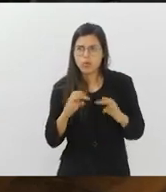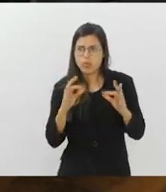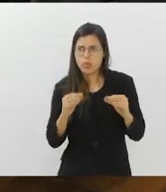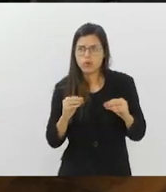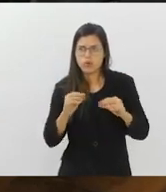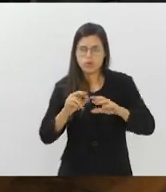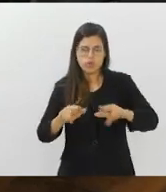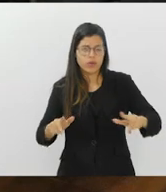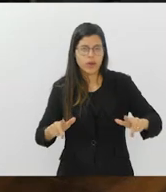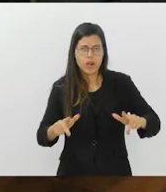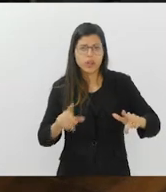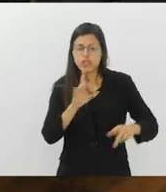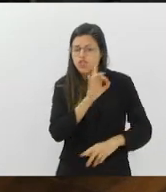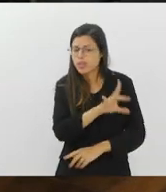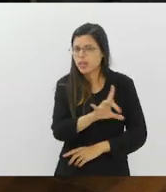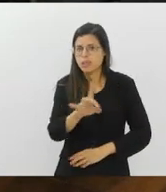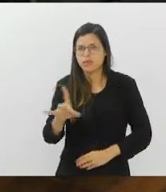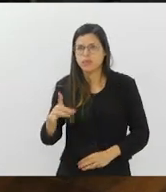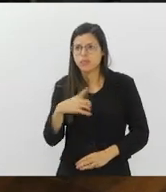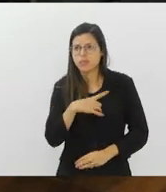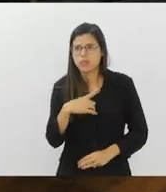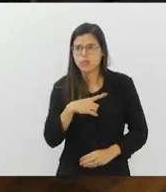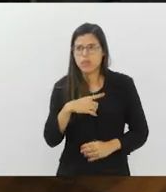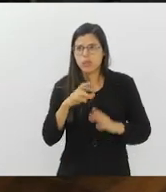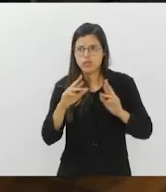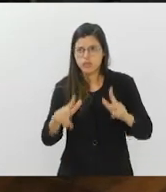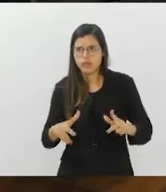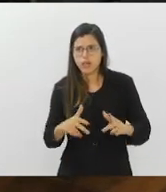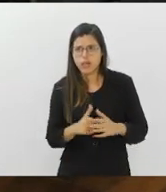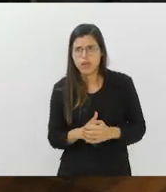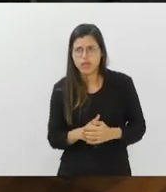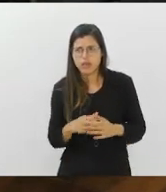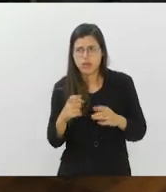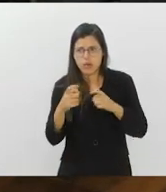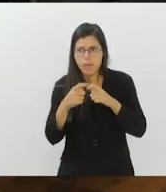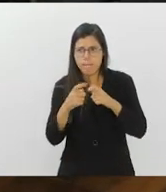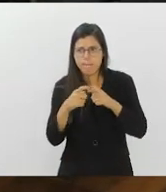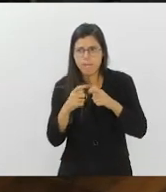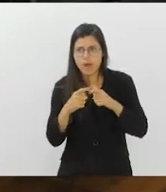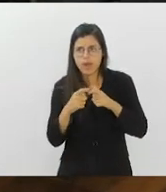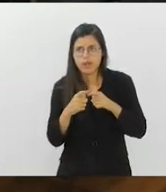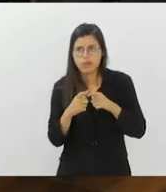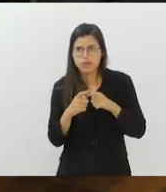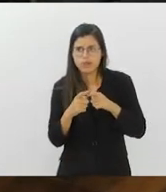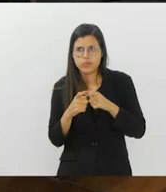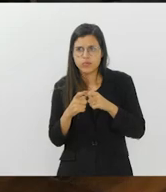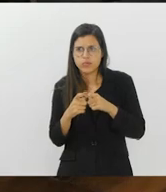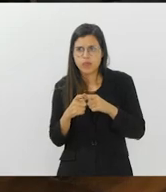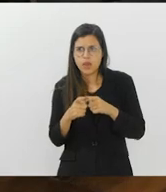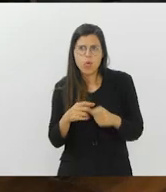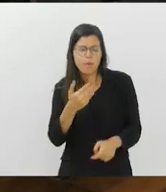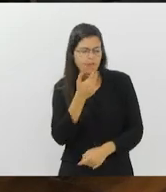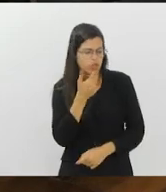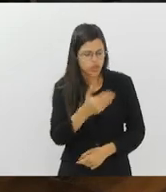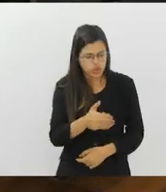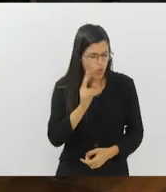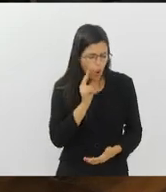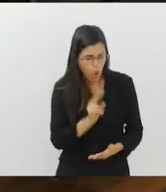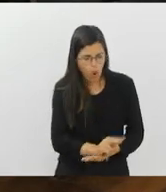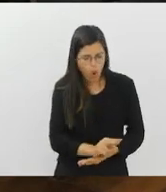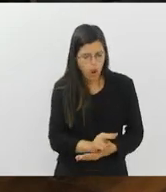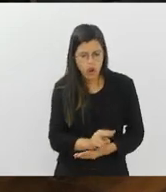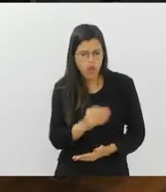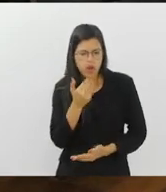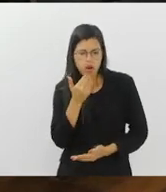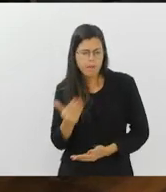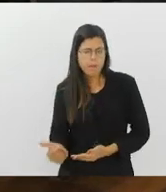filho dela. Cada um tem a sua diferença. E o médico pega simplesmente a solicitação lá e delibera